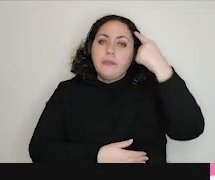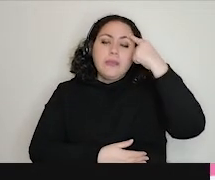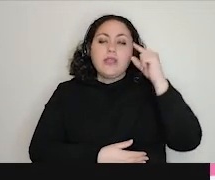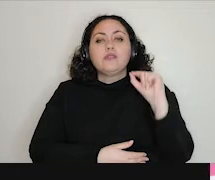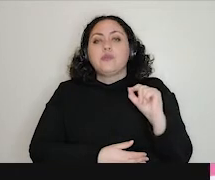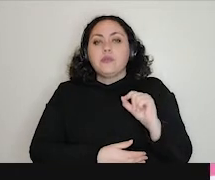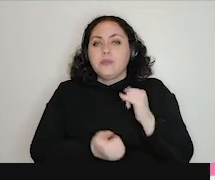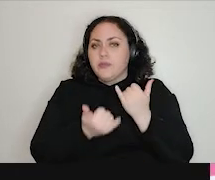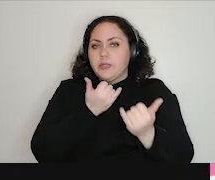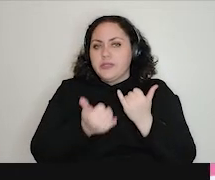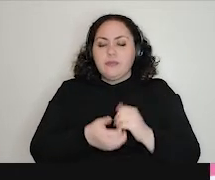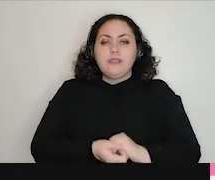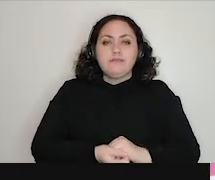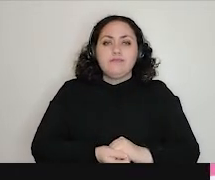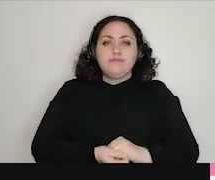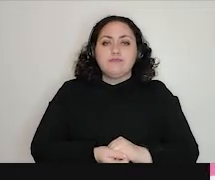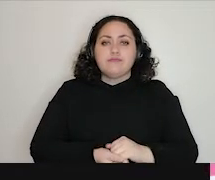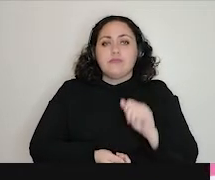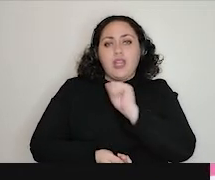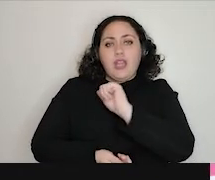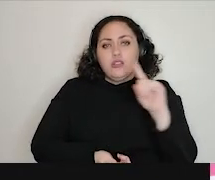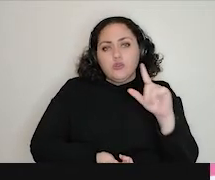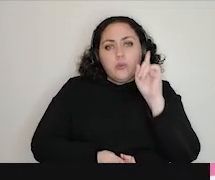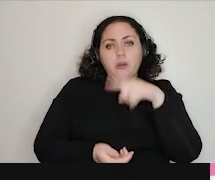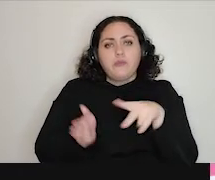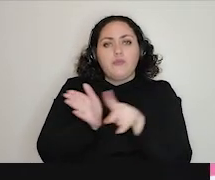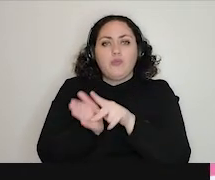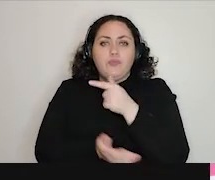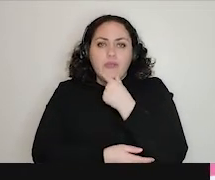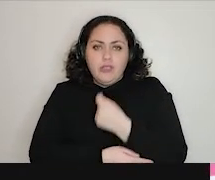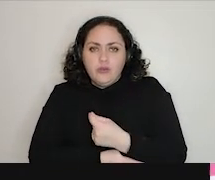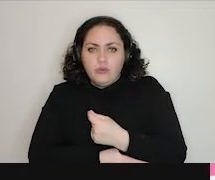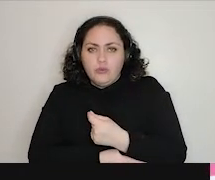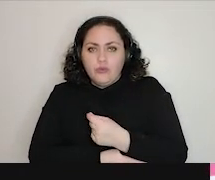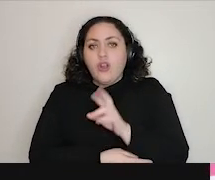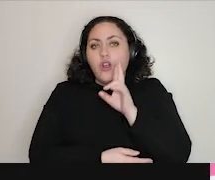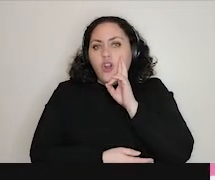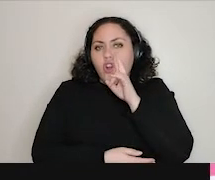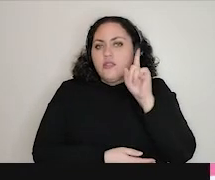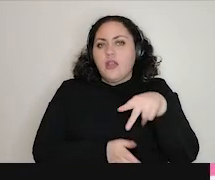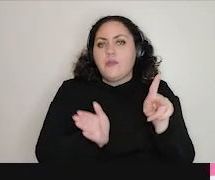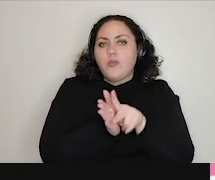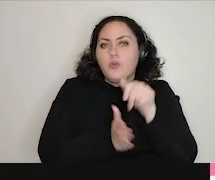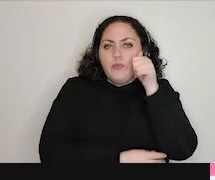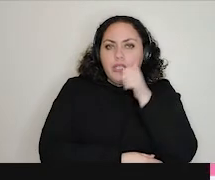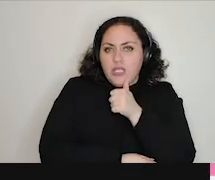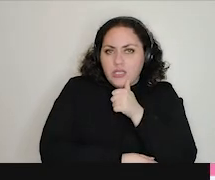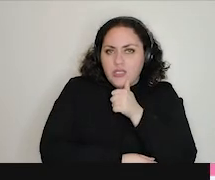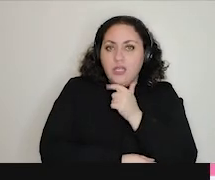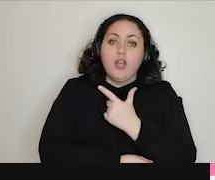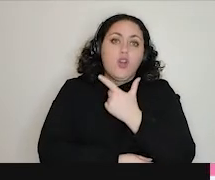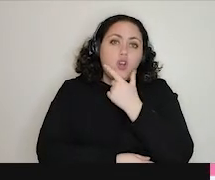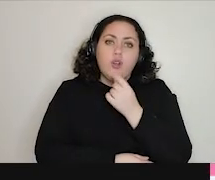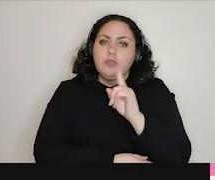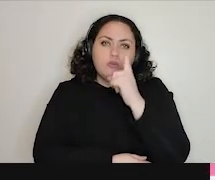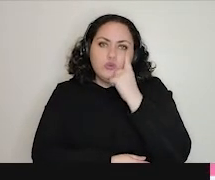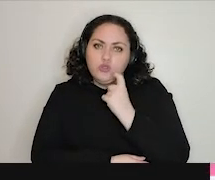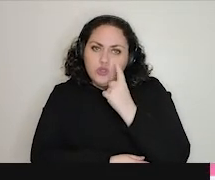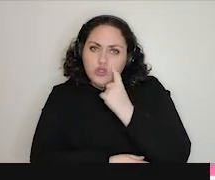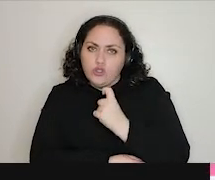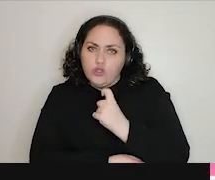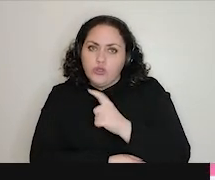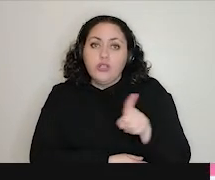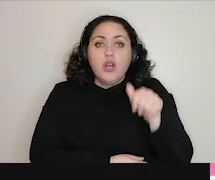culturalmente, aquele entendimento de que, por exemplo, azul é de menino e rosa é de menina, ou que menino não chora